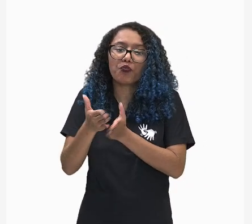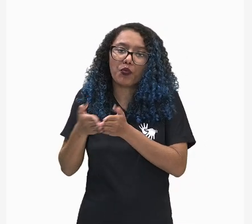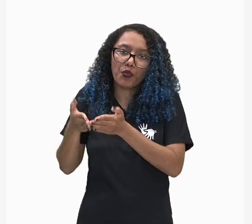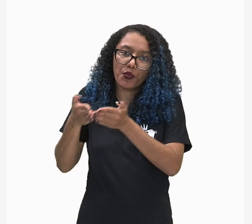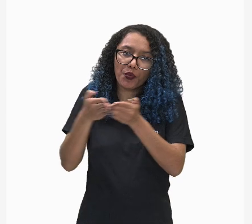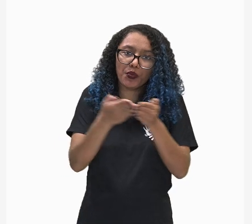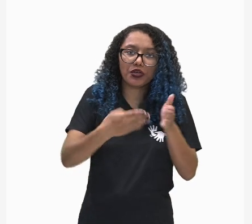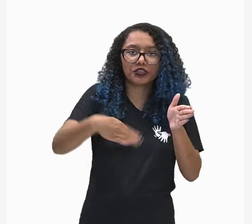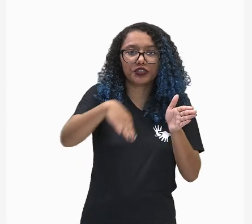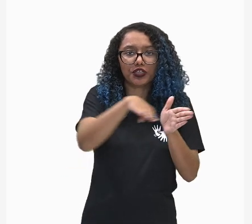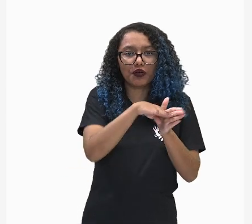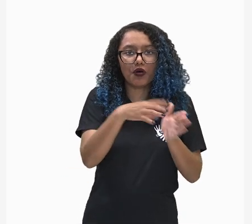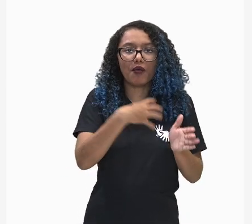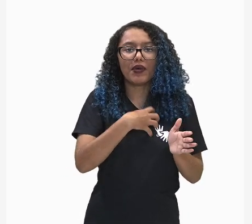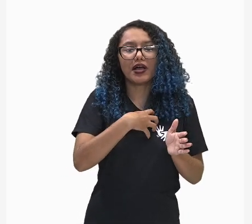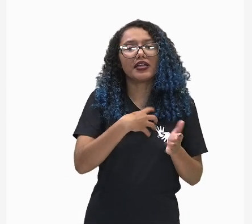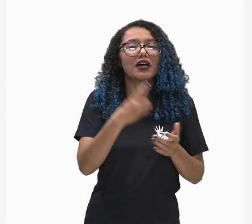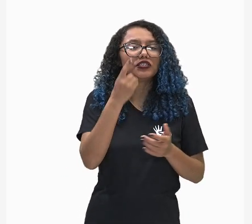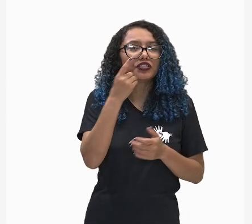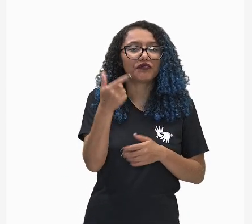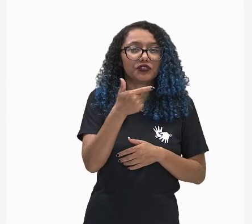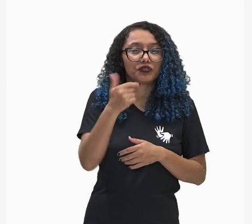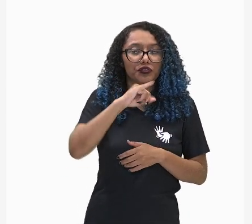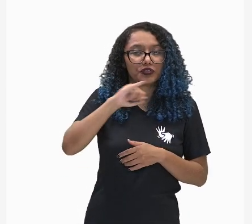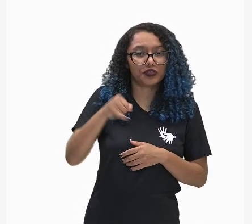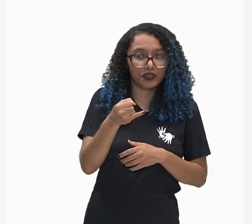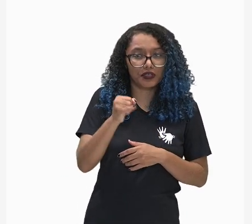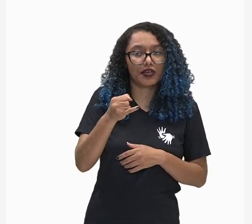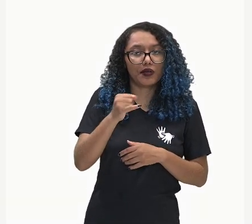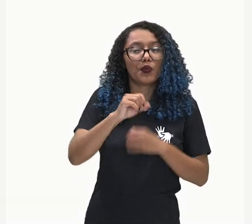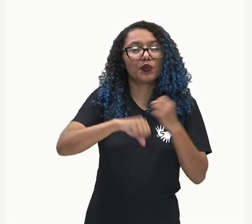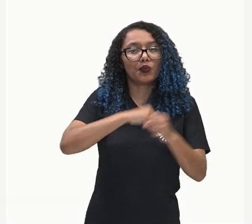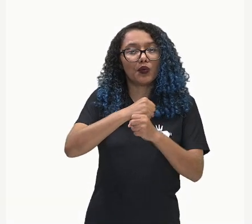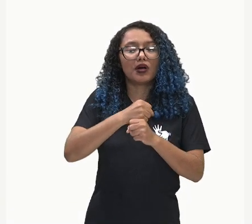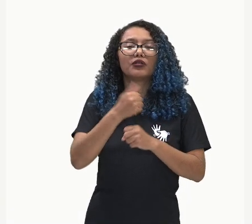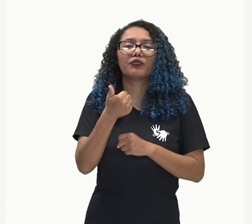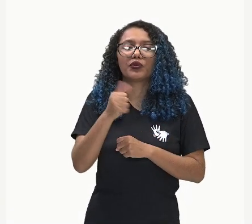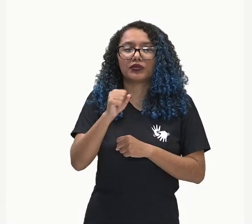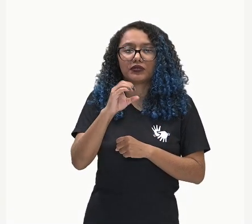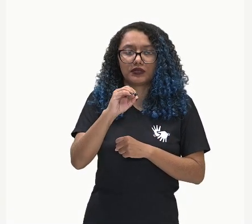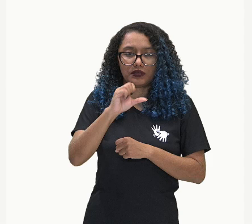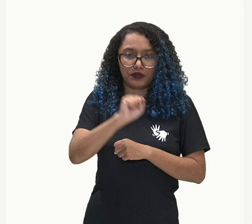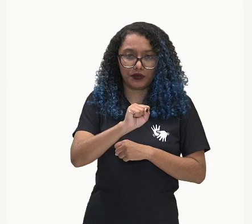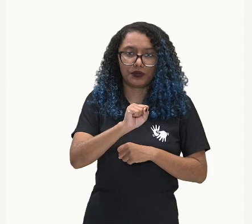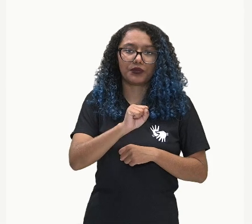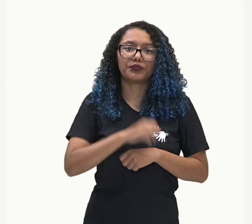de 1808. Quer dizer, em 29 de novembro